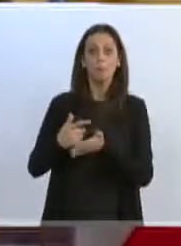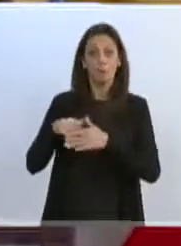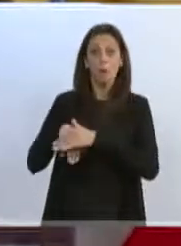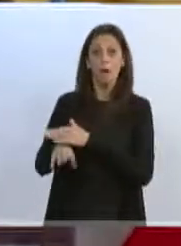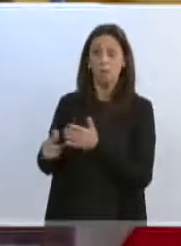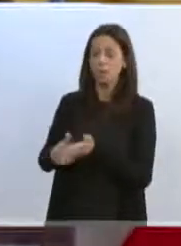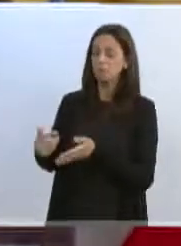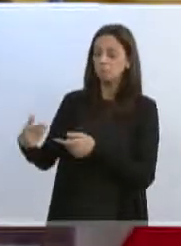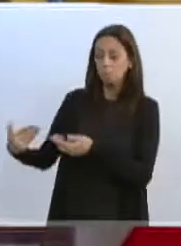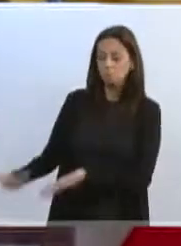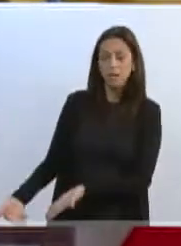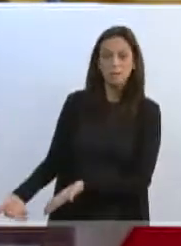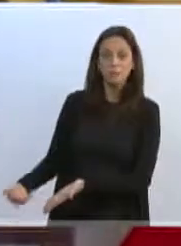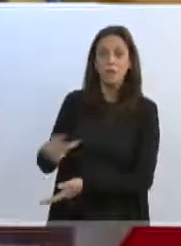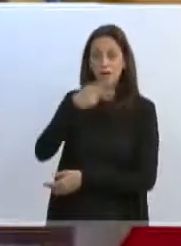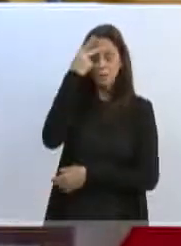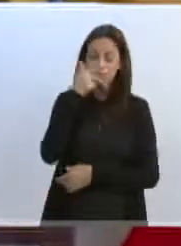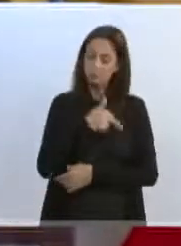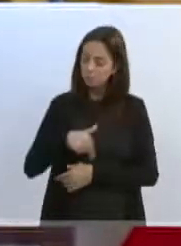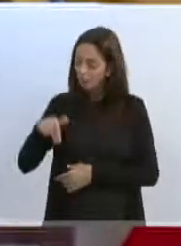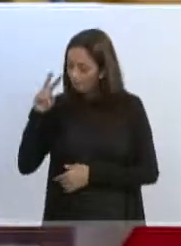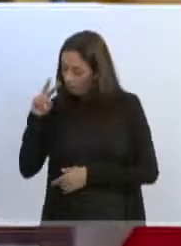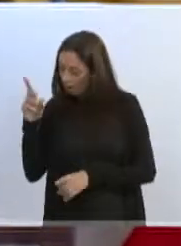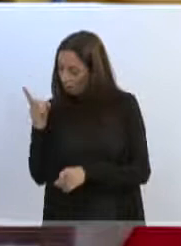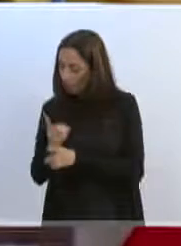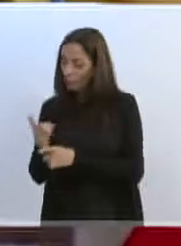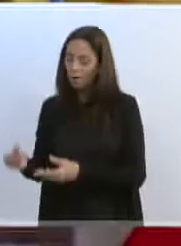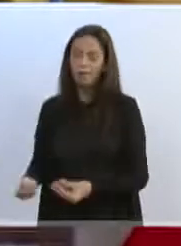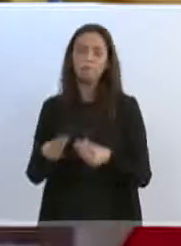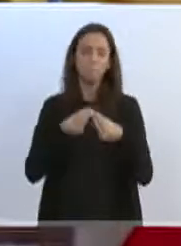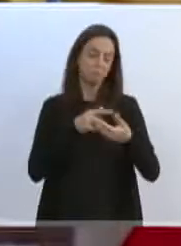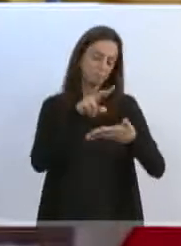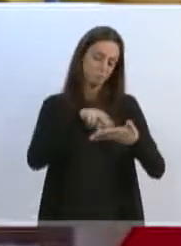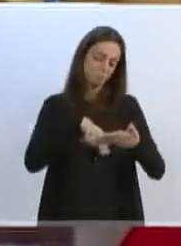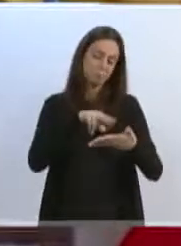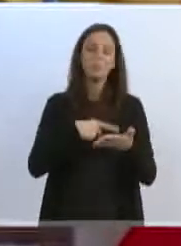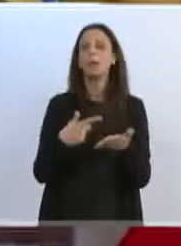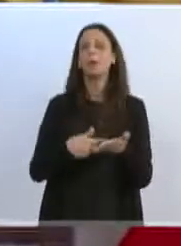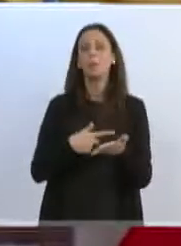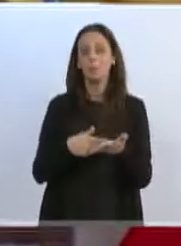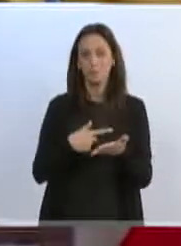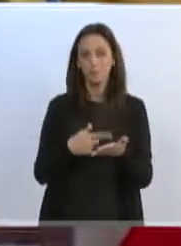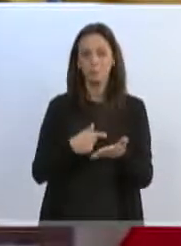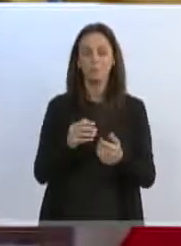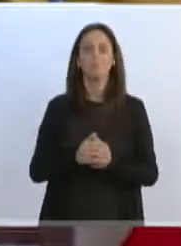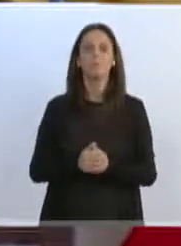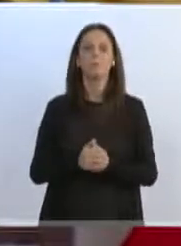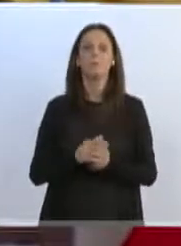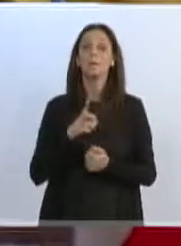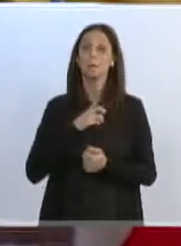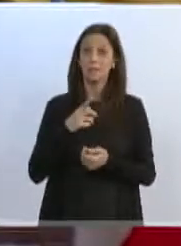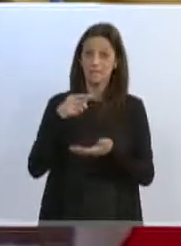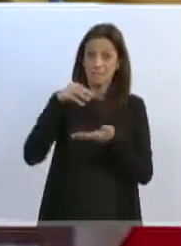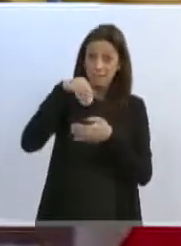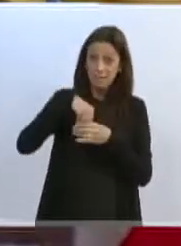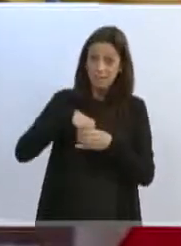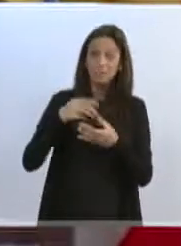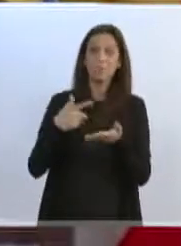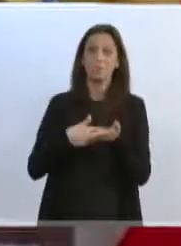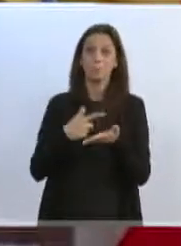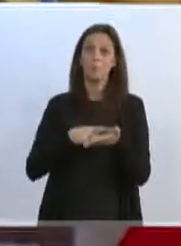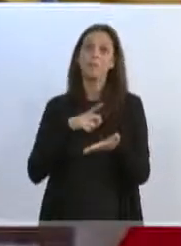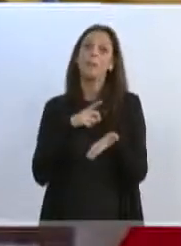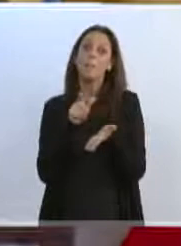do conhecimento e da literatura do conhecimento dessa literatura junto está um bilhete informando o seguinte